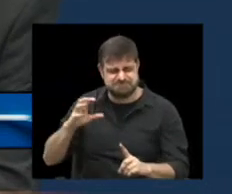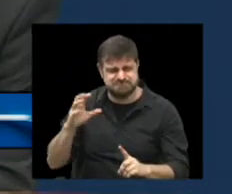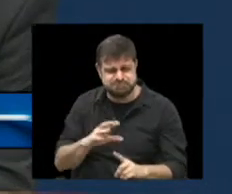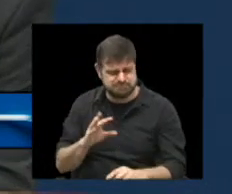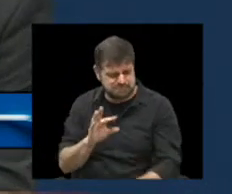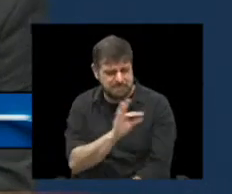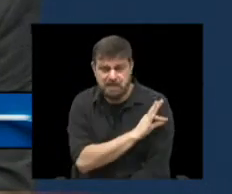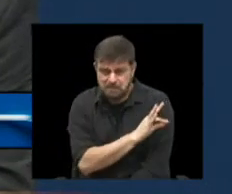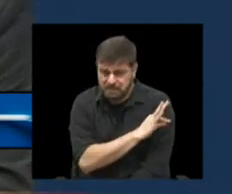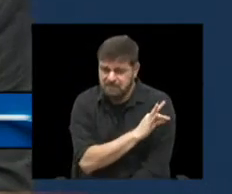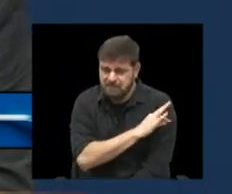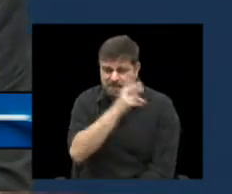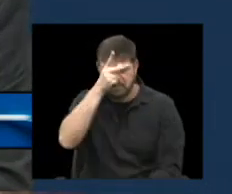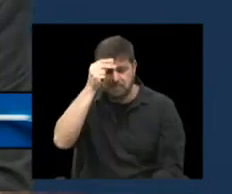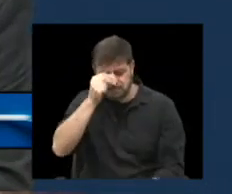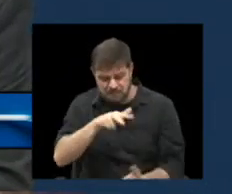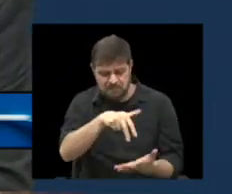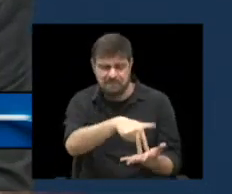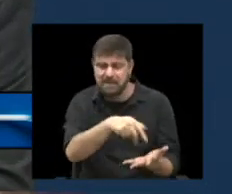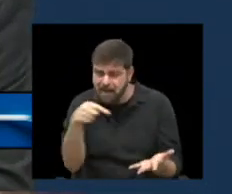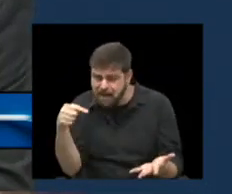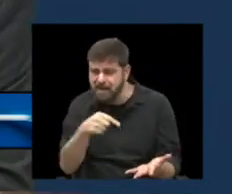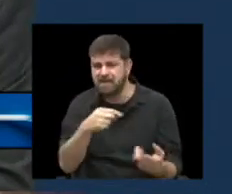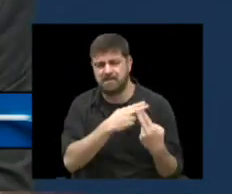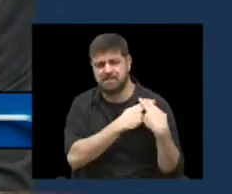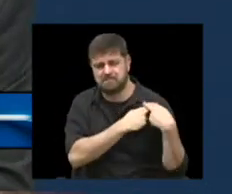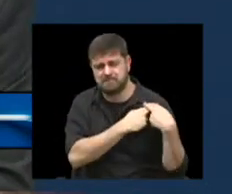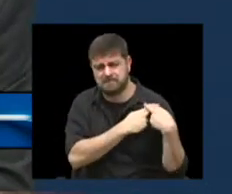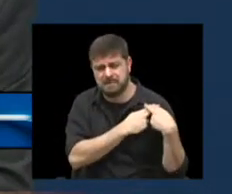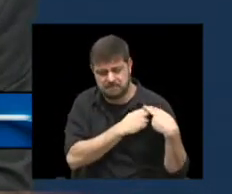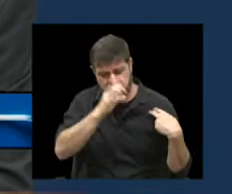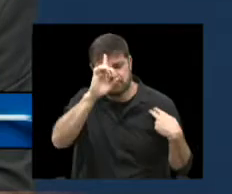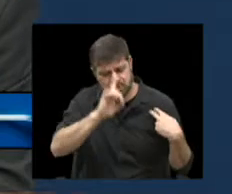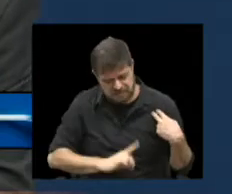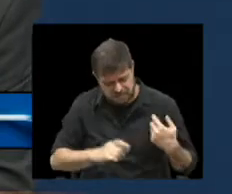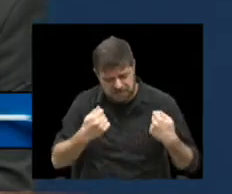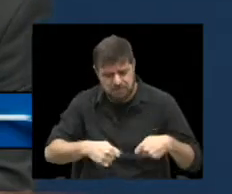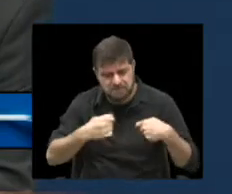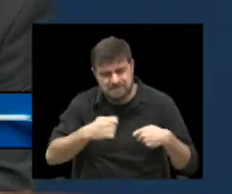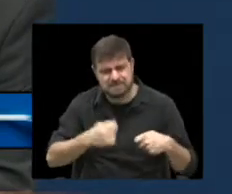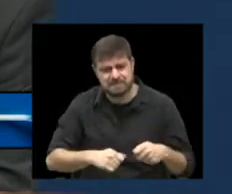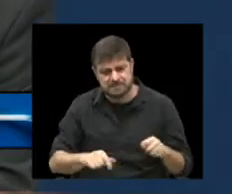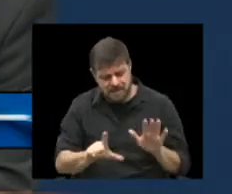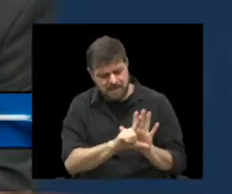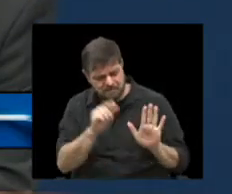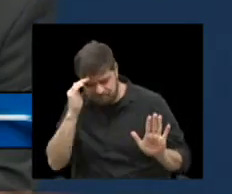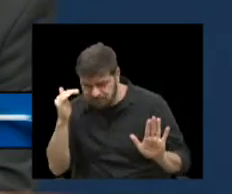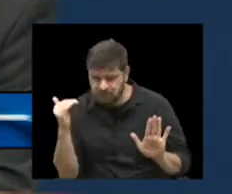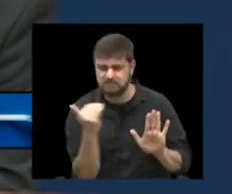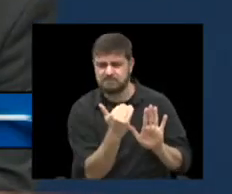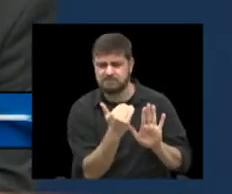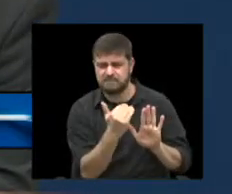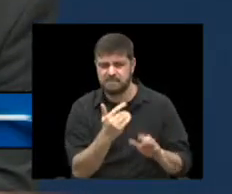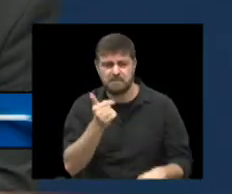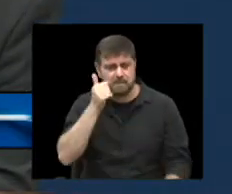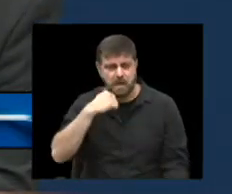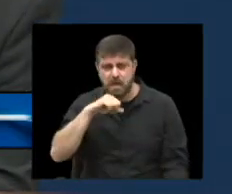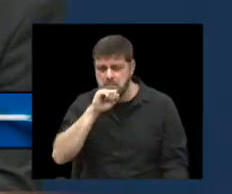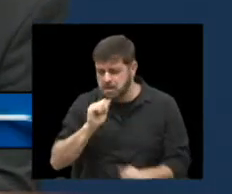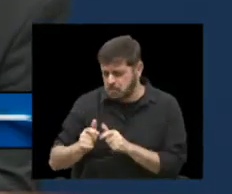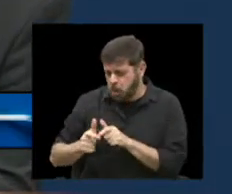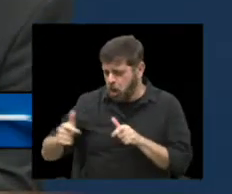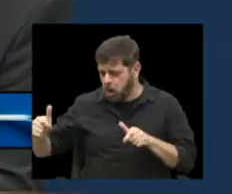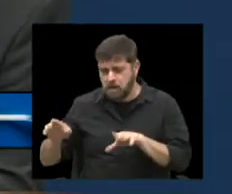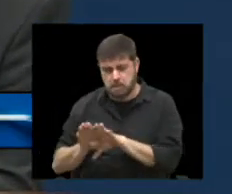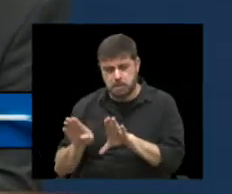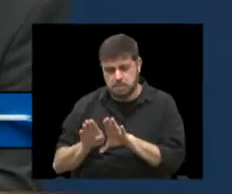Poder Executivo precisa dar conta desse direito. Inclusive, muitas mães, muitos representantes